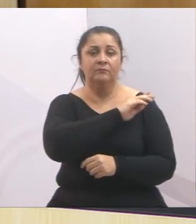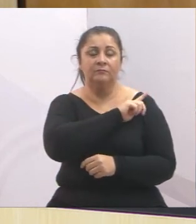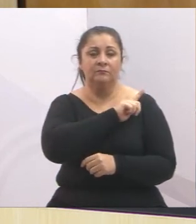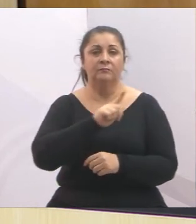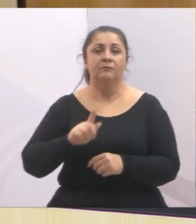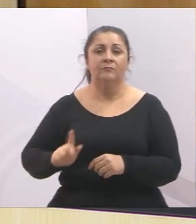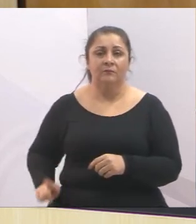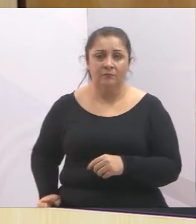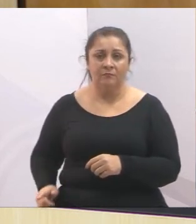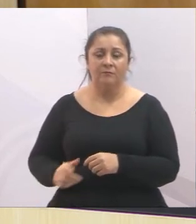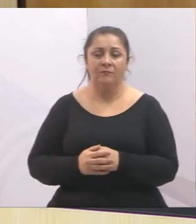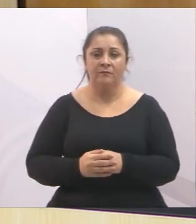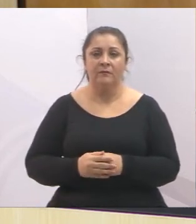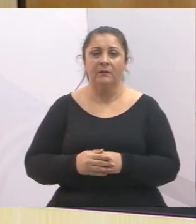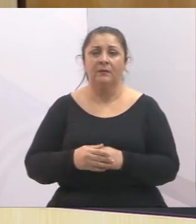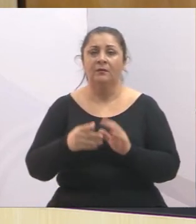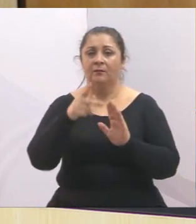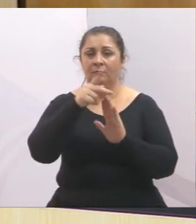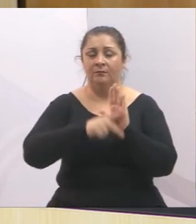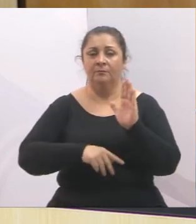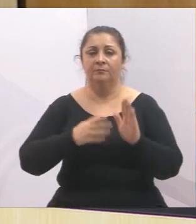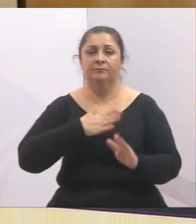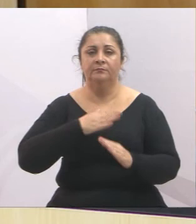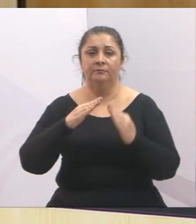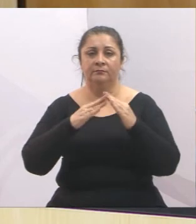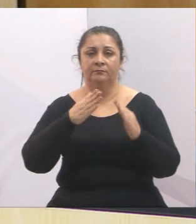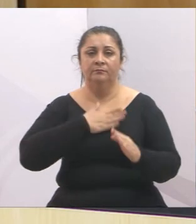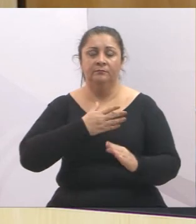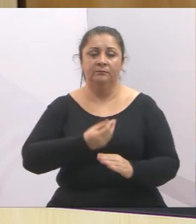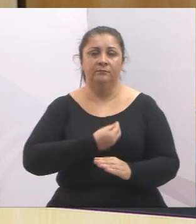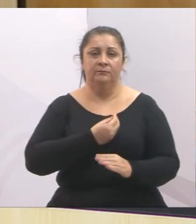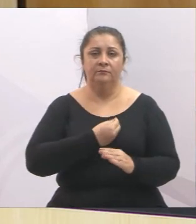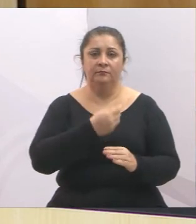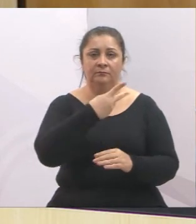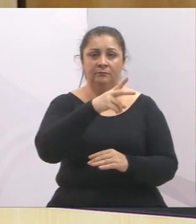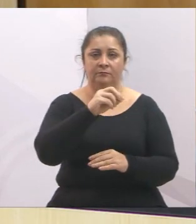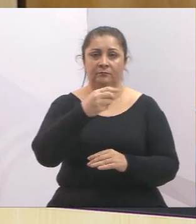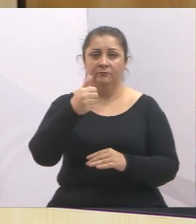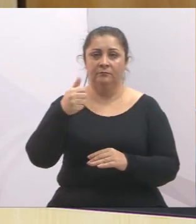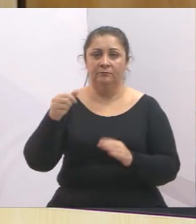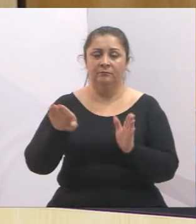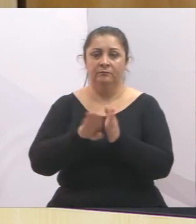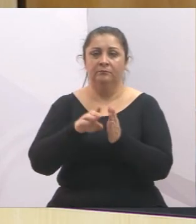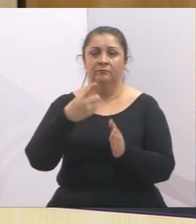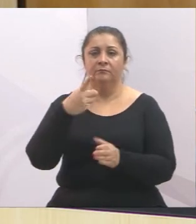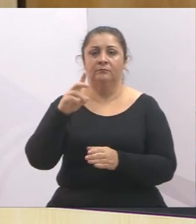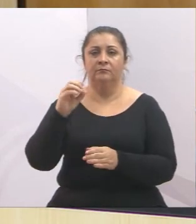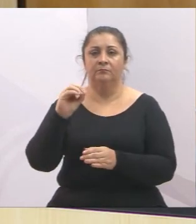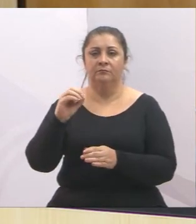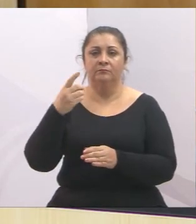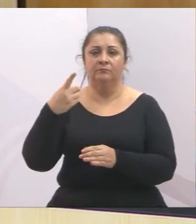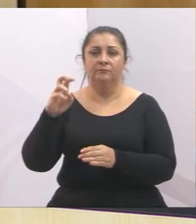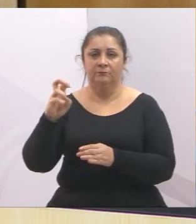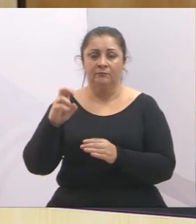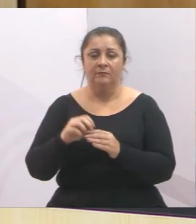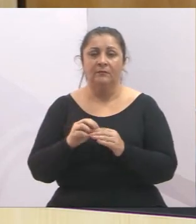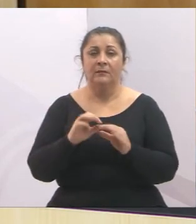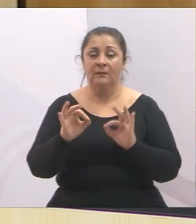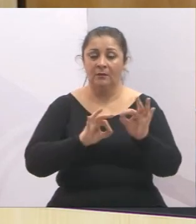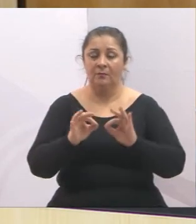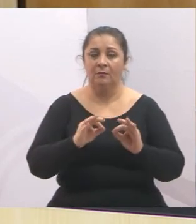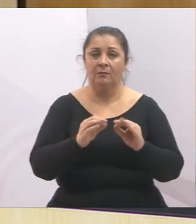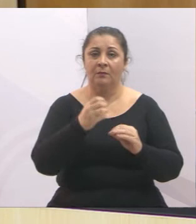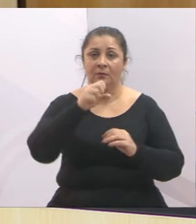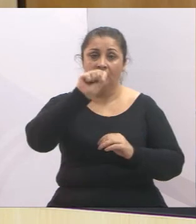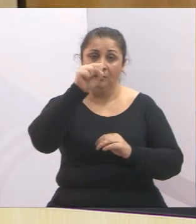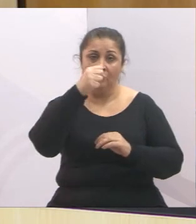populares do programa Minha Casa Minha Vida, entre os anos de 2011 e 2015, na edificação de 8 condomínios, bairro